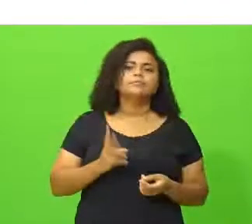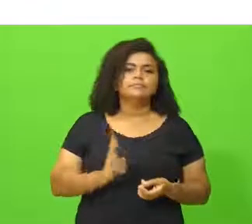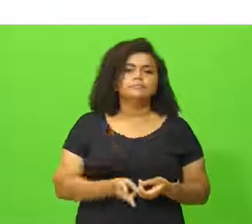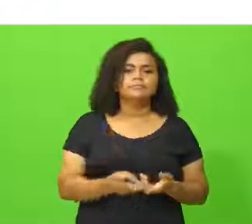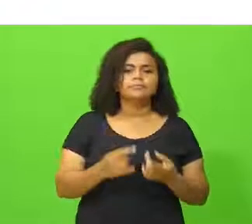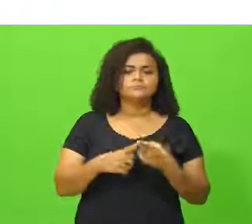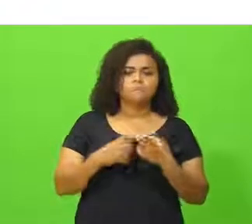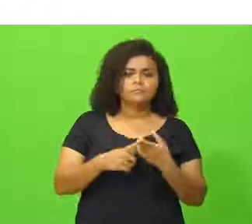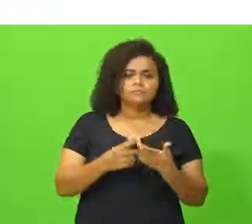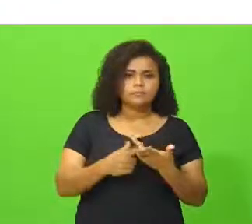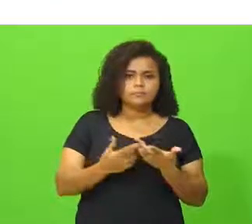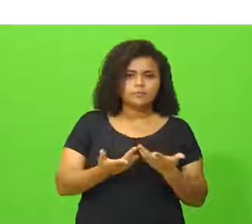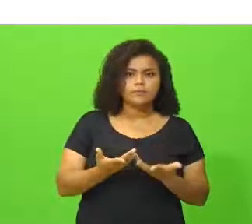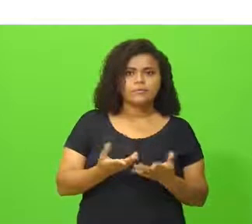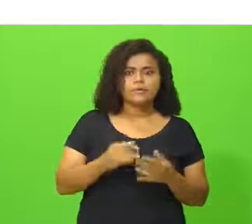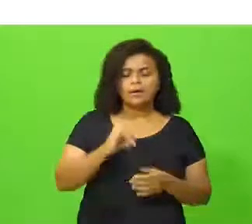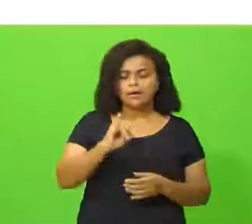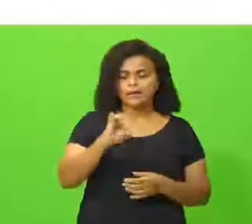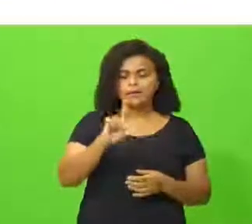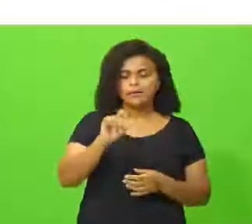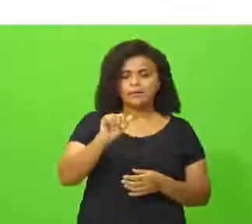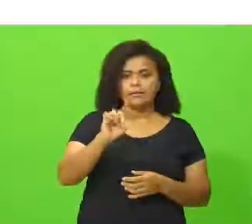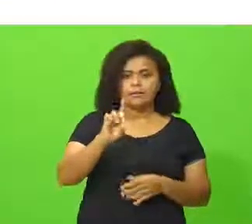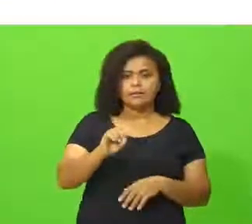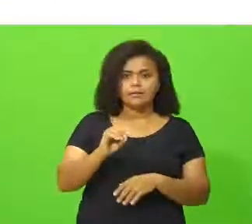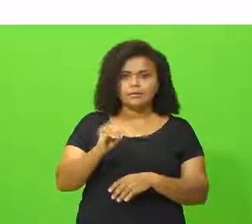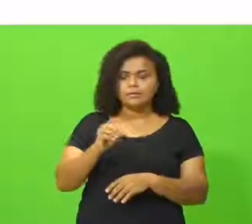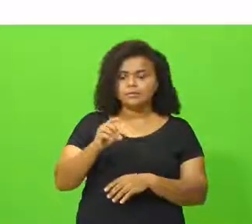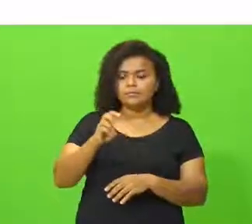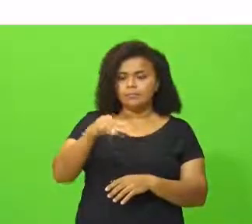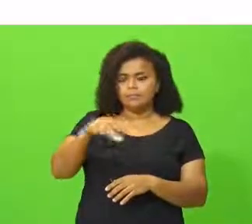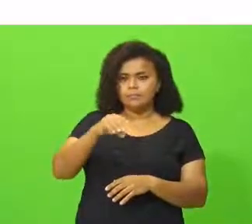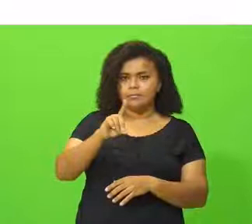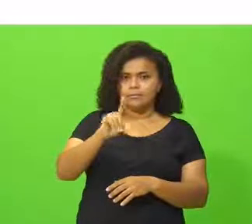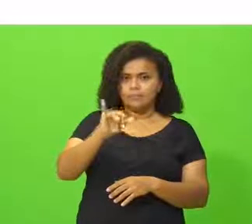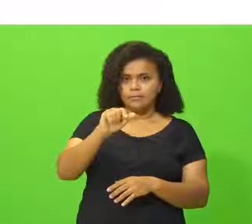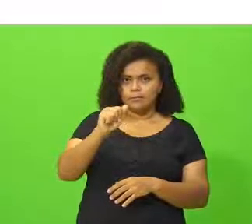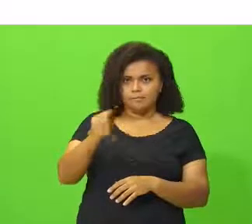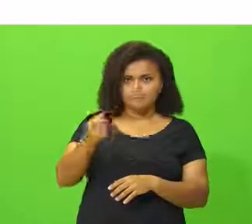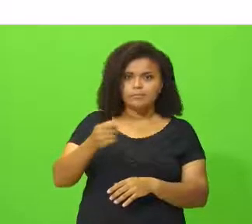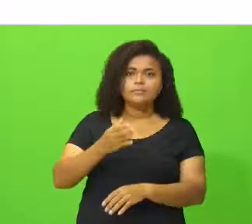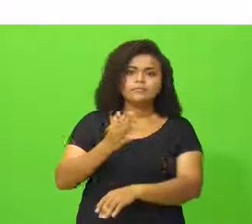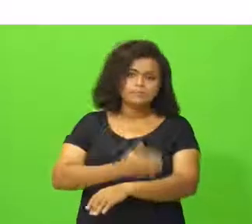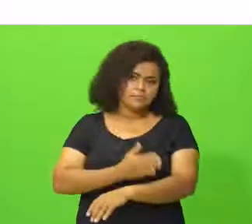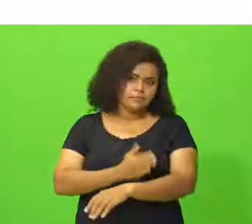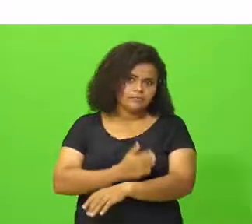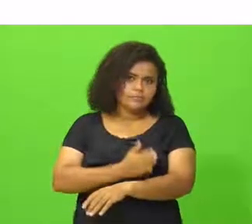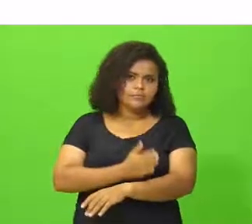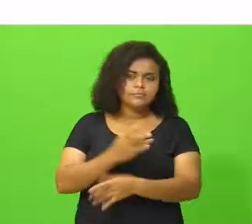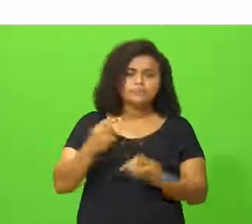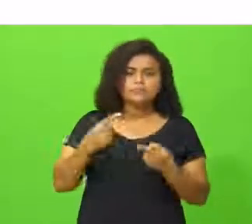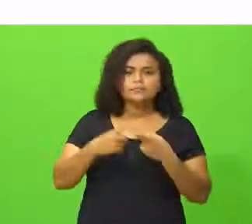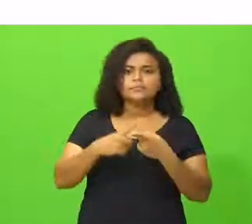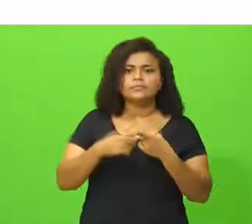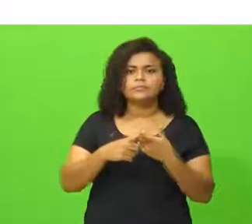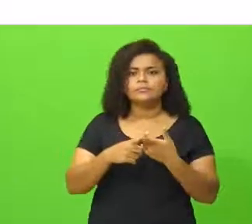Idade Média, que a gente vai ver no momento seguinte, em que o homem em busca